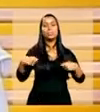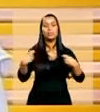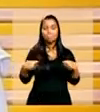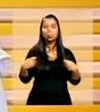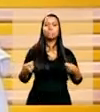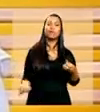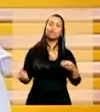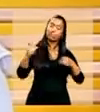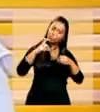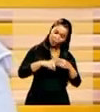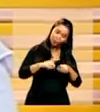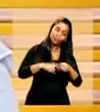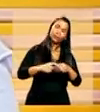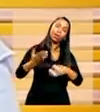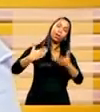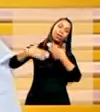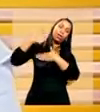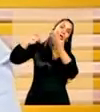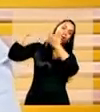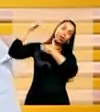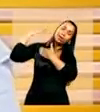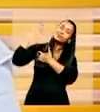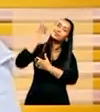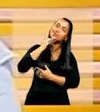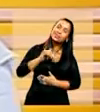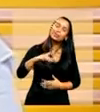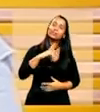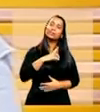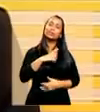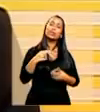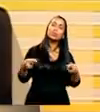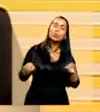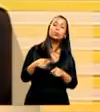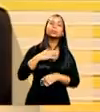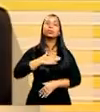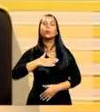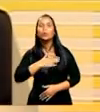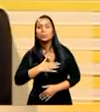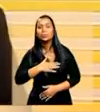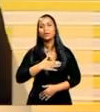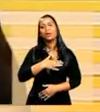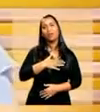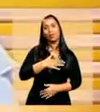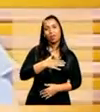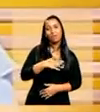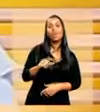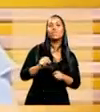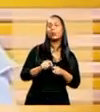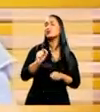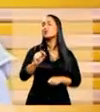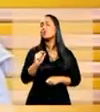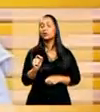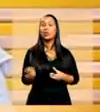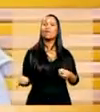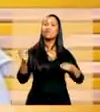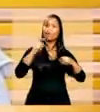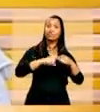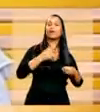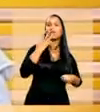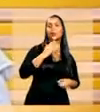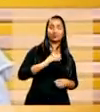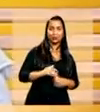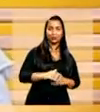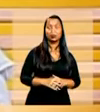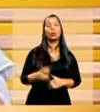precisa retomar, voltar na fase dele de criança, que música que ele gostava, o que ele gostava de fazer, voltar a